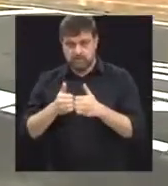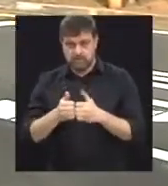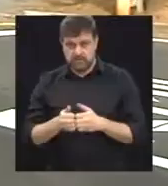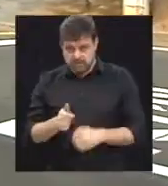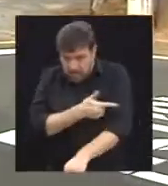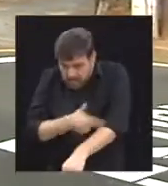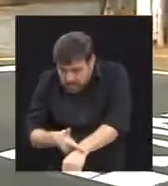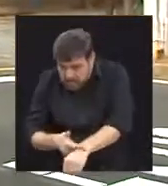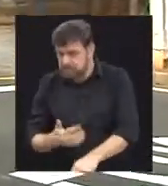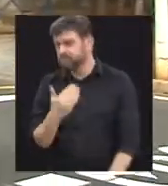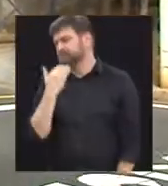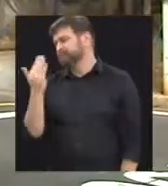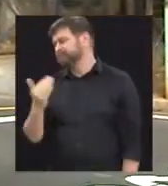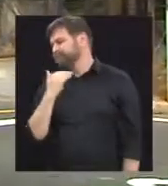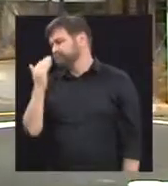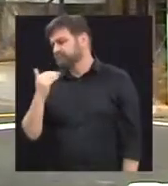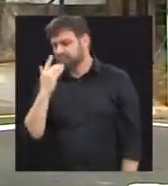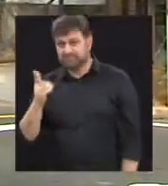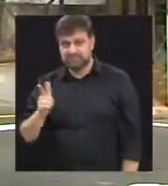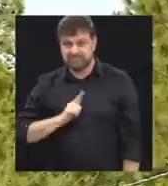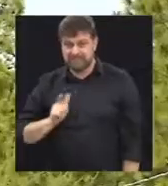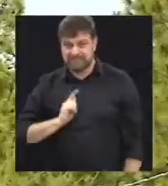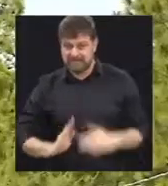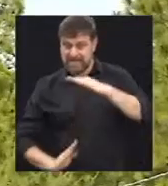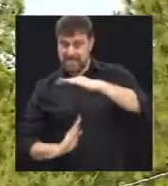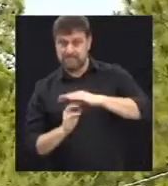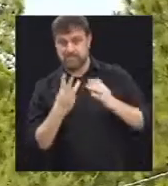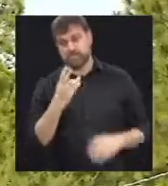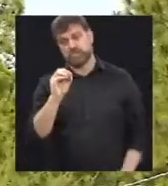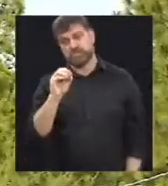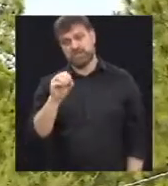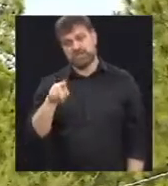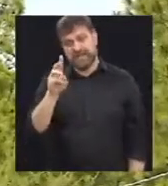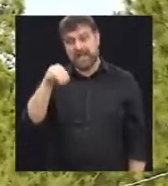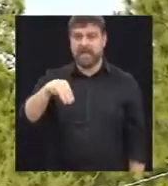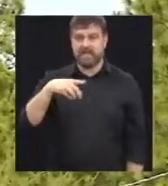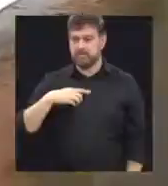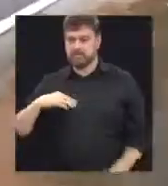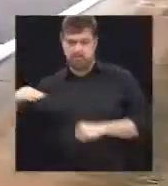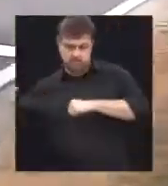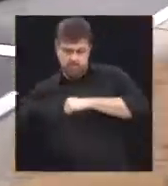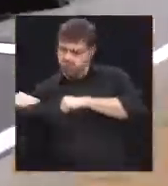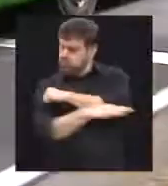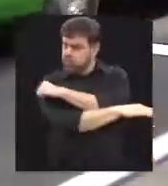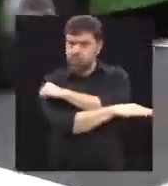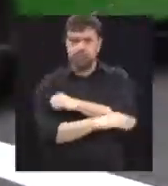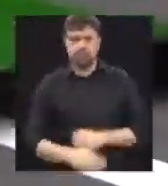aparentemente não respeitam a sinalização que indica uma velocidade máxima de 30 km por hora.